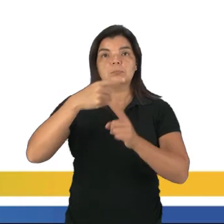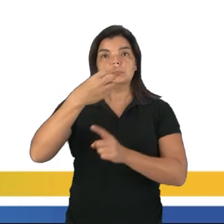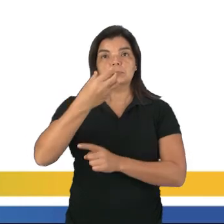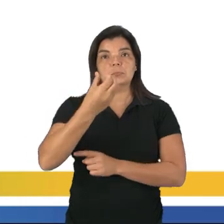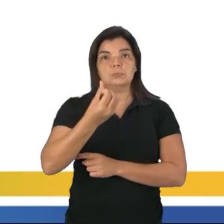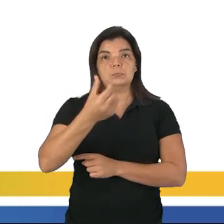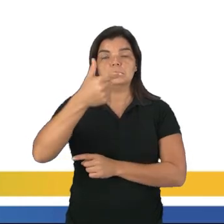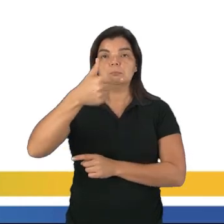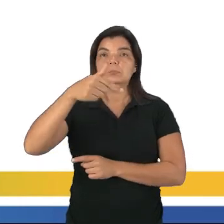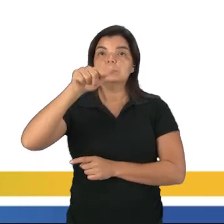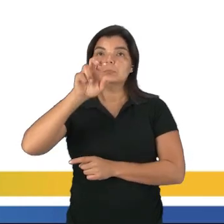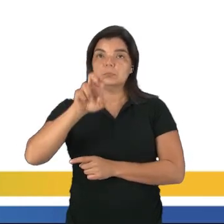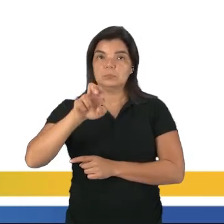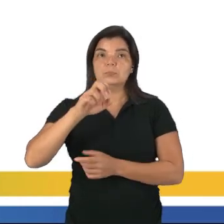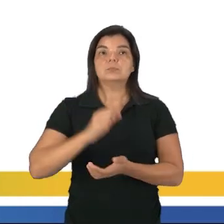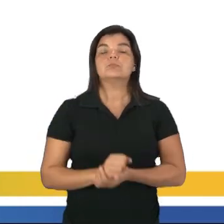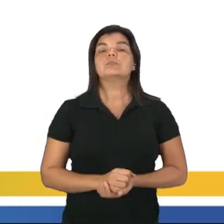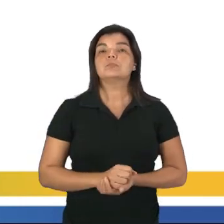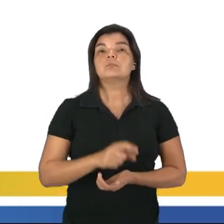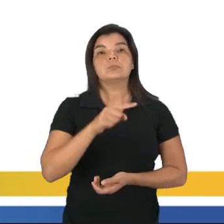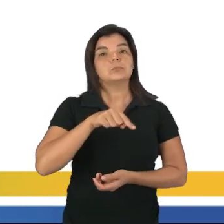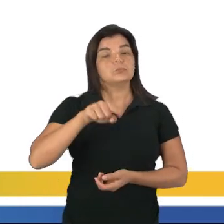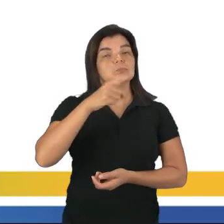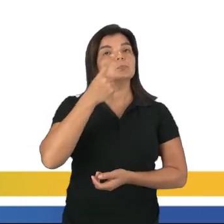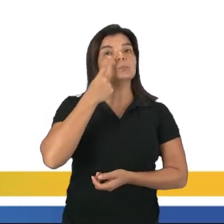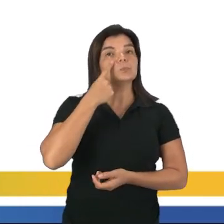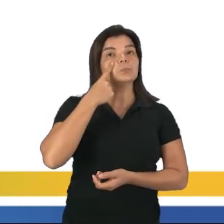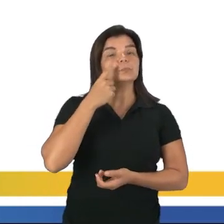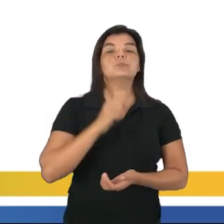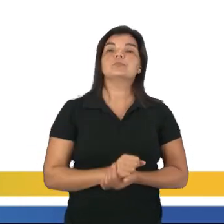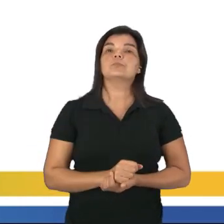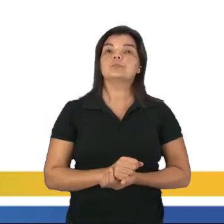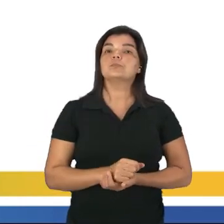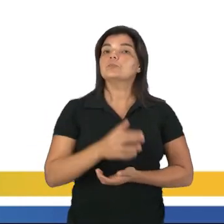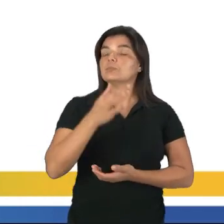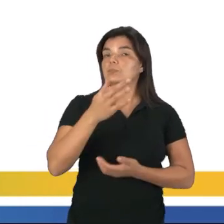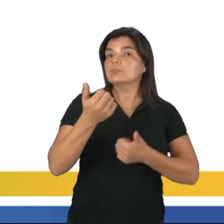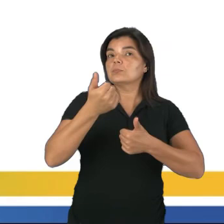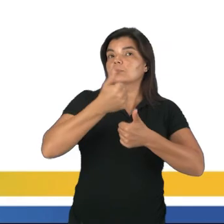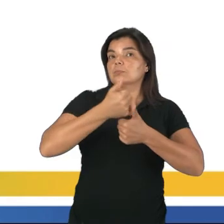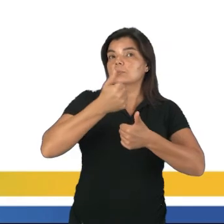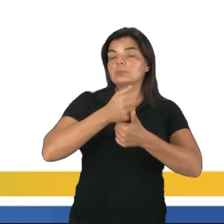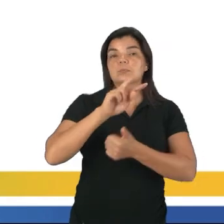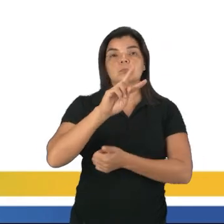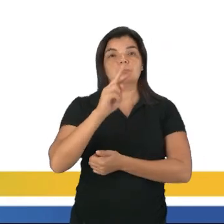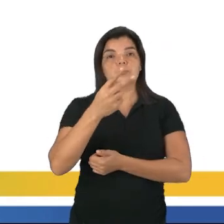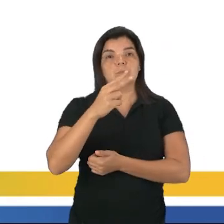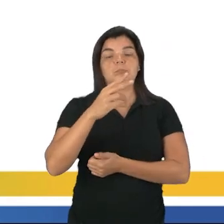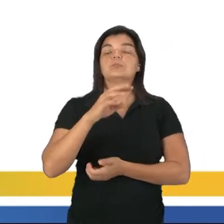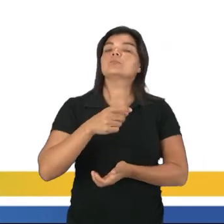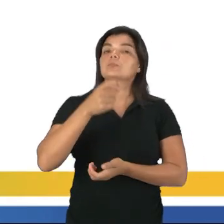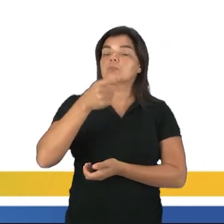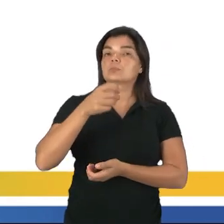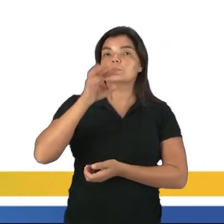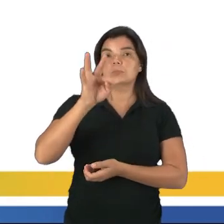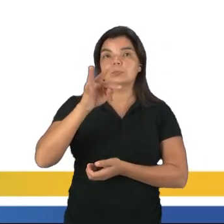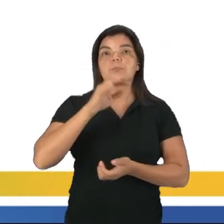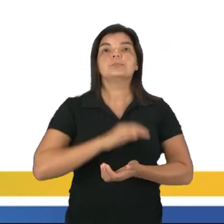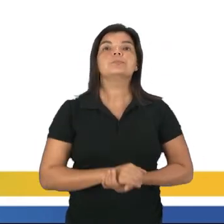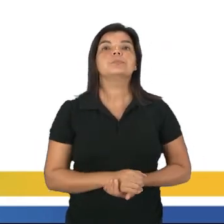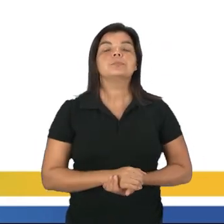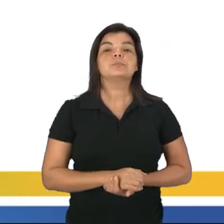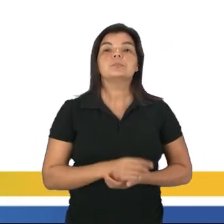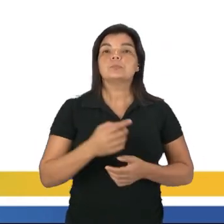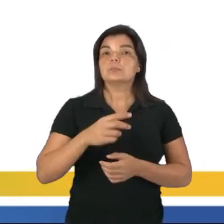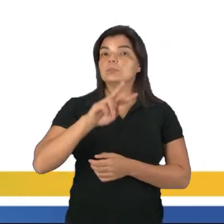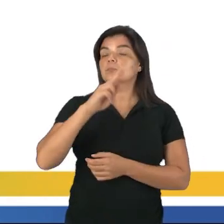mais 625. Nesse caso aqui vocês observam que o f de x ele foi substituído por h e o x foi substituído por t.